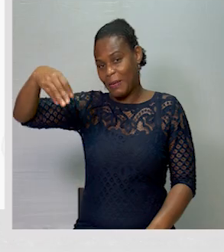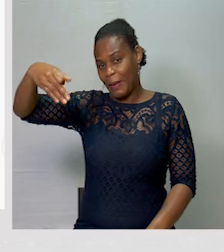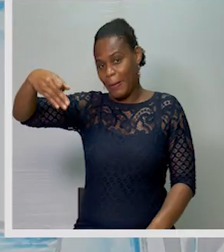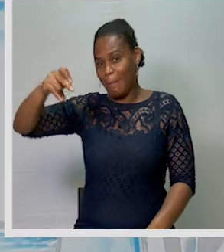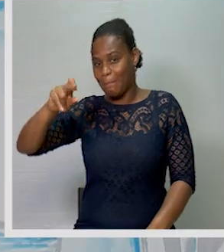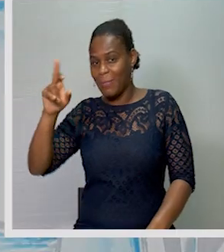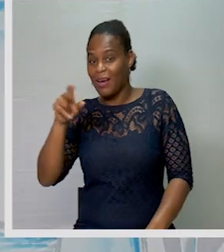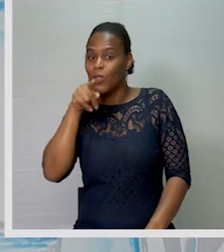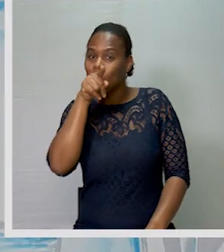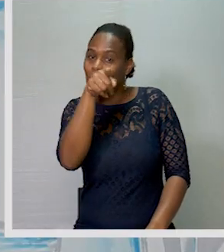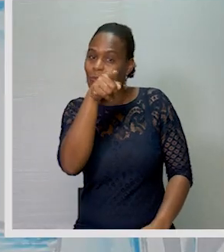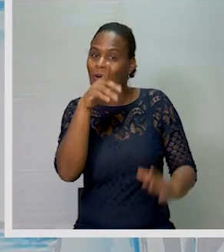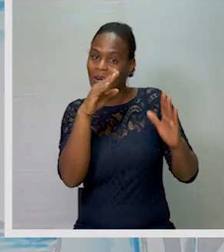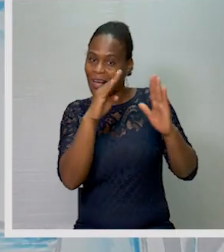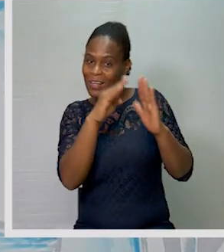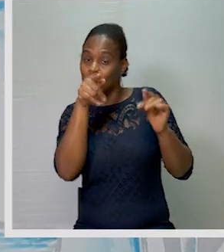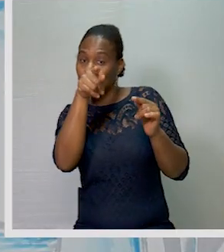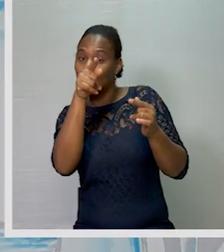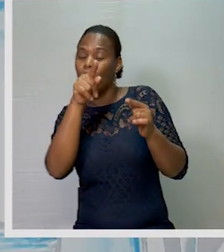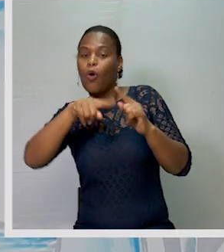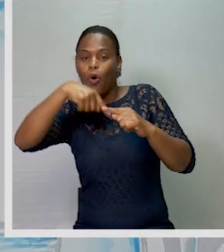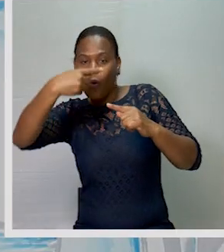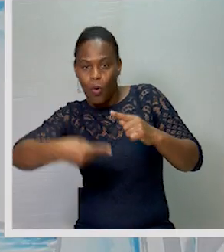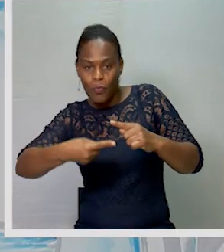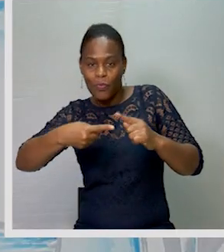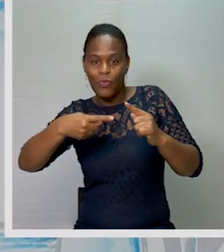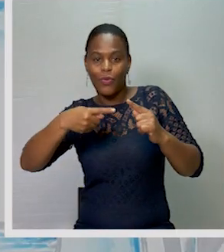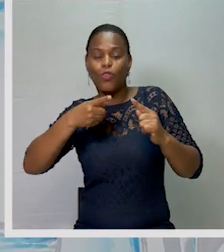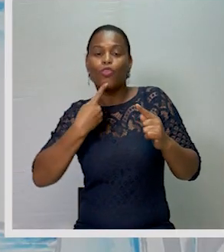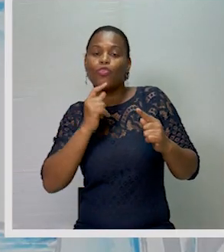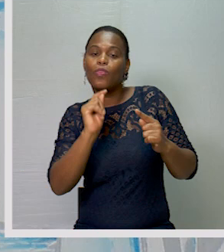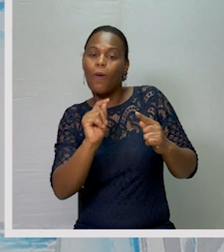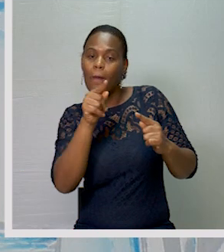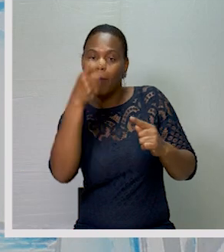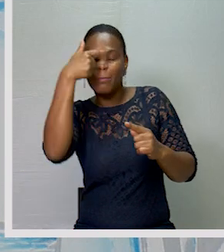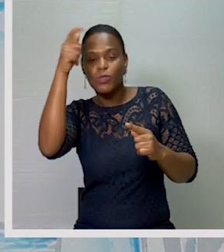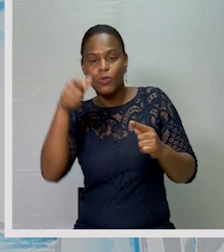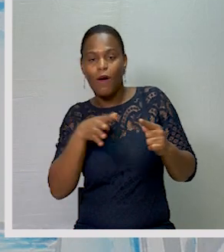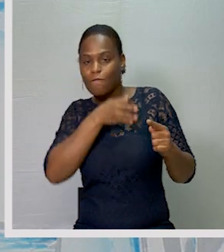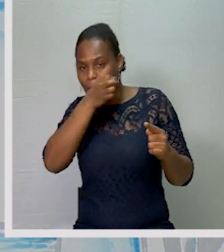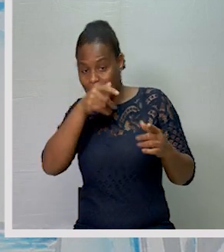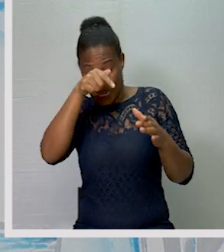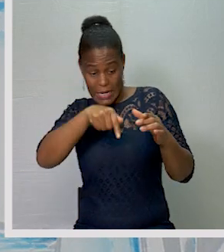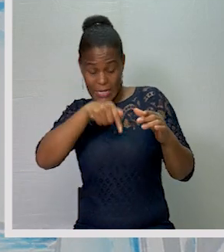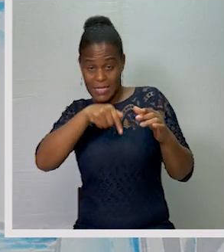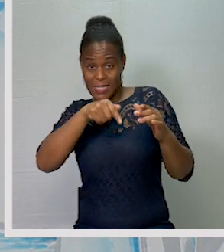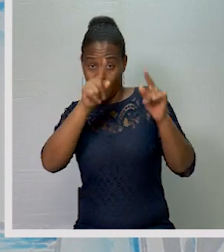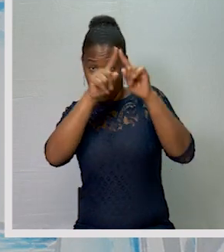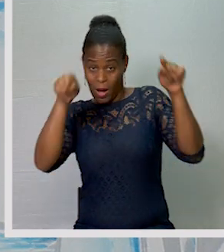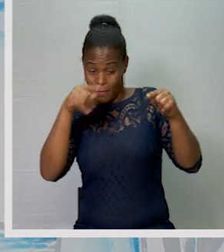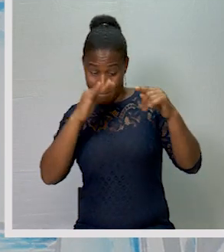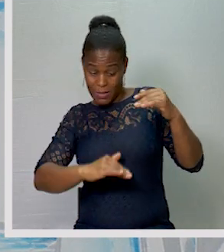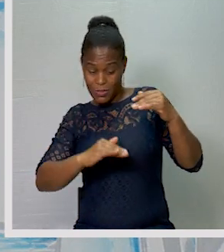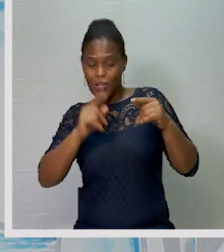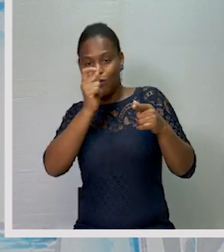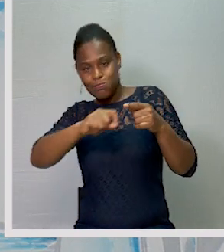ímpar. Então, vocês vão escrever os outros nomes dos membros da família aqui